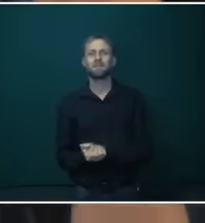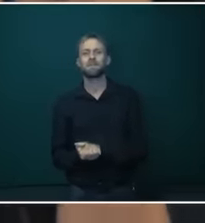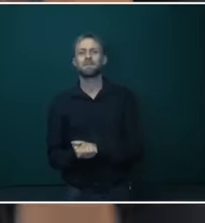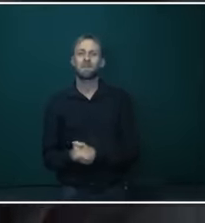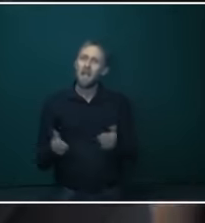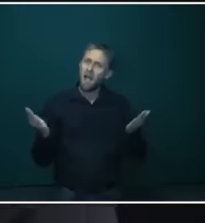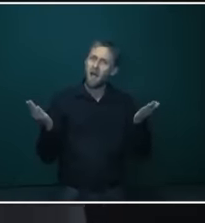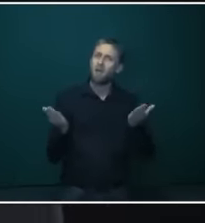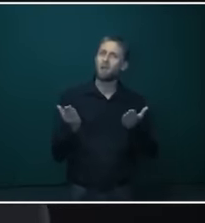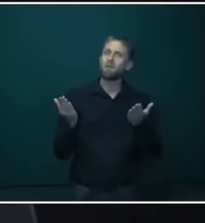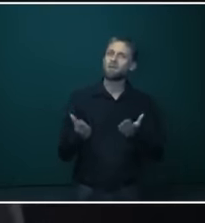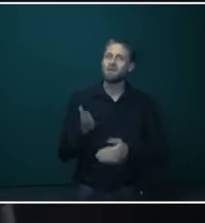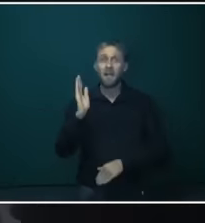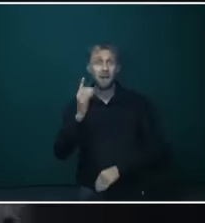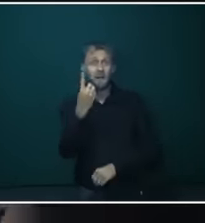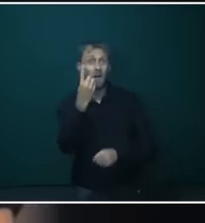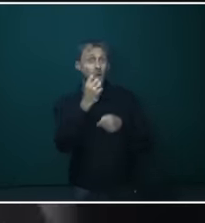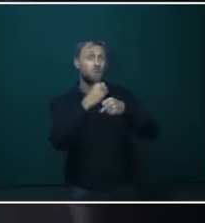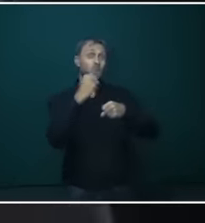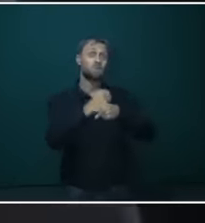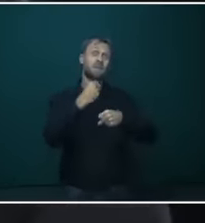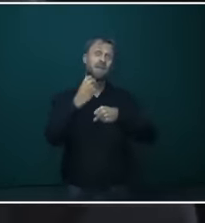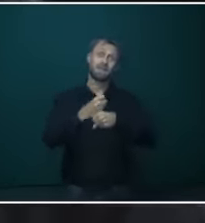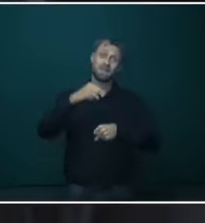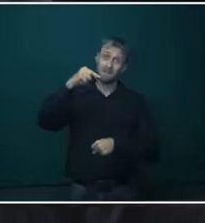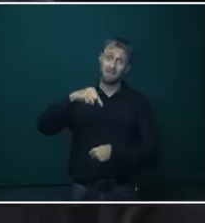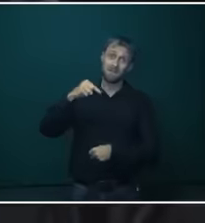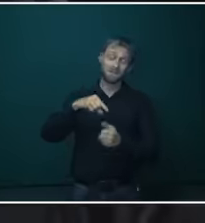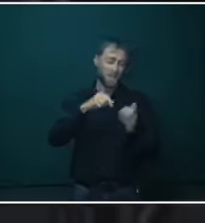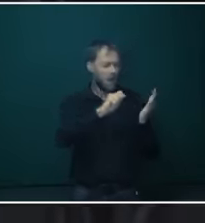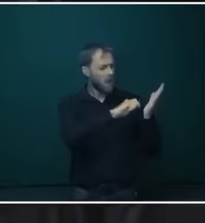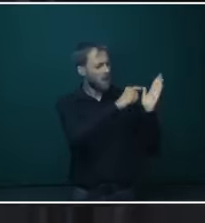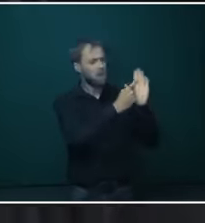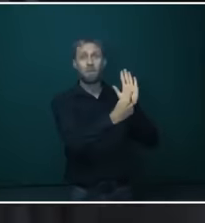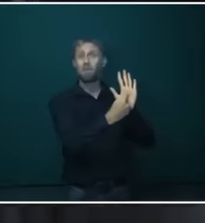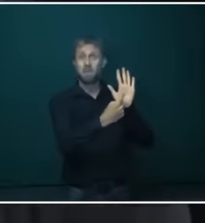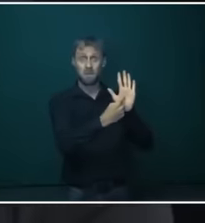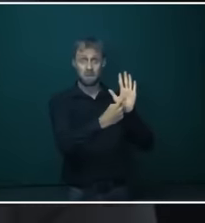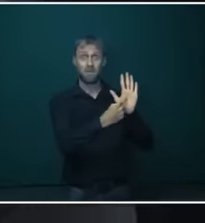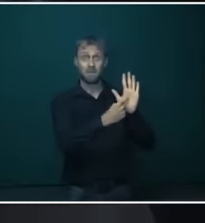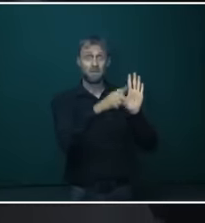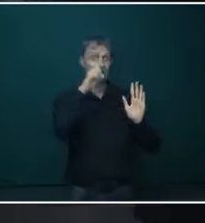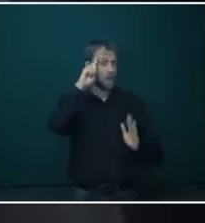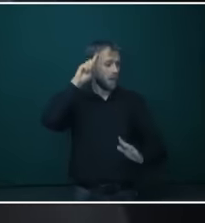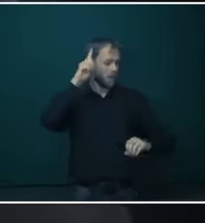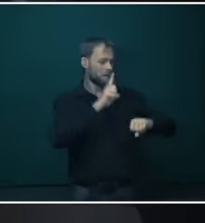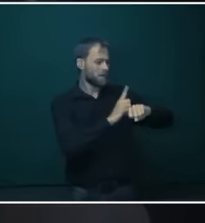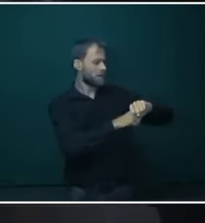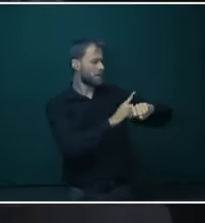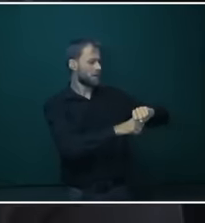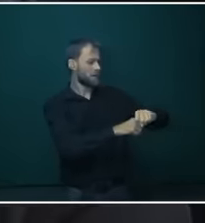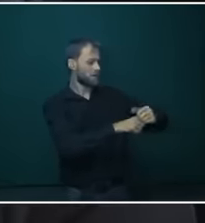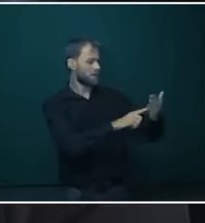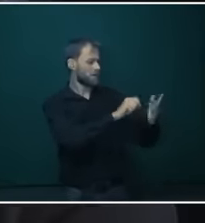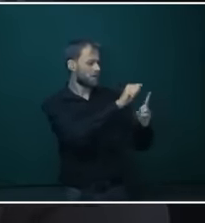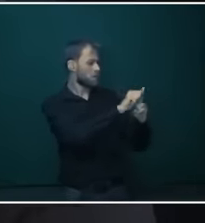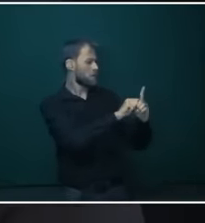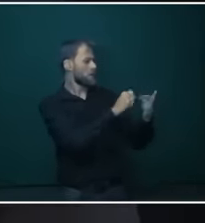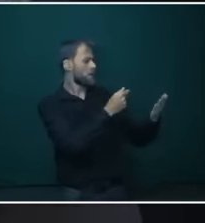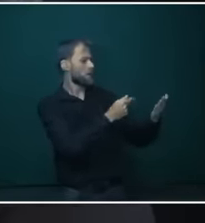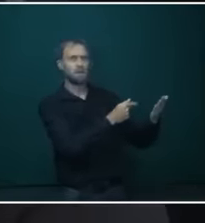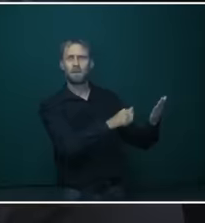E hoje está fazendo um ano, aqui no meu calendário ainda está marcando o dia e o mês.